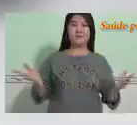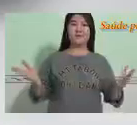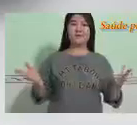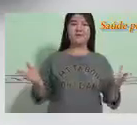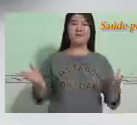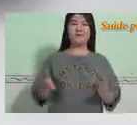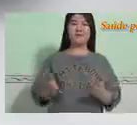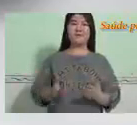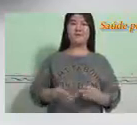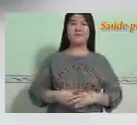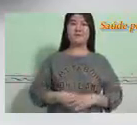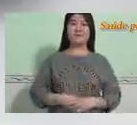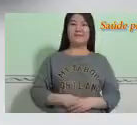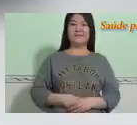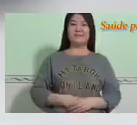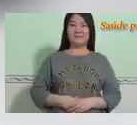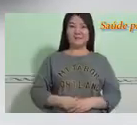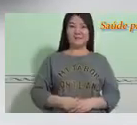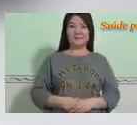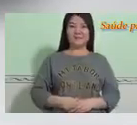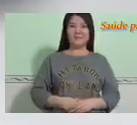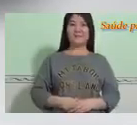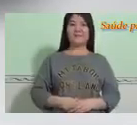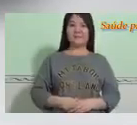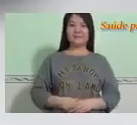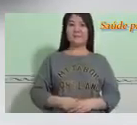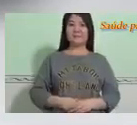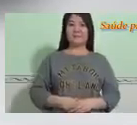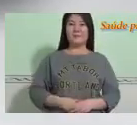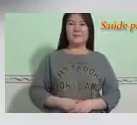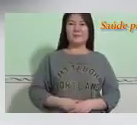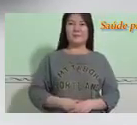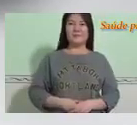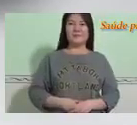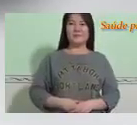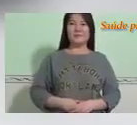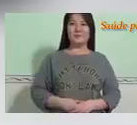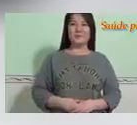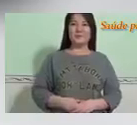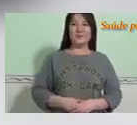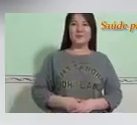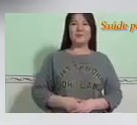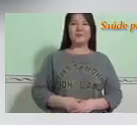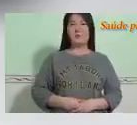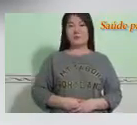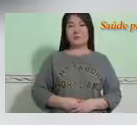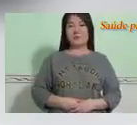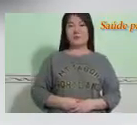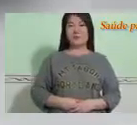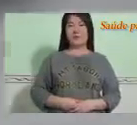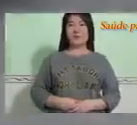O I acento agudo N D I C E D E M A S S A C O R P O R A L I M C parêntese